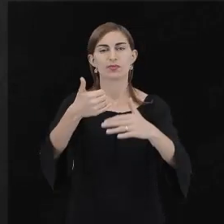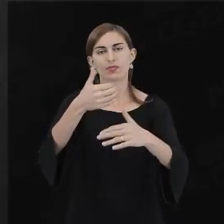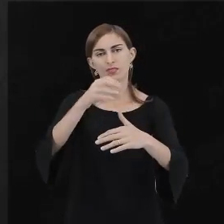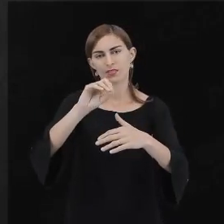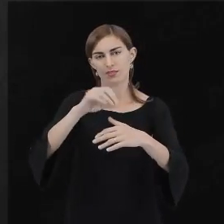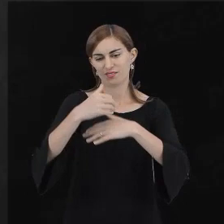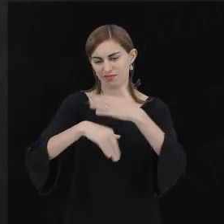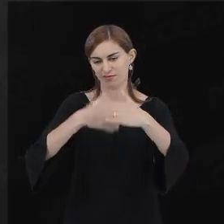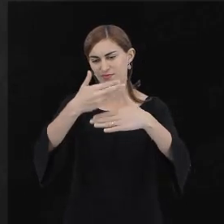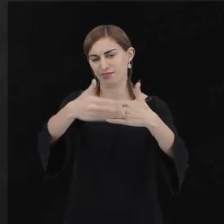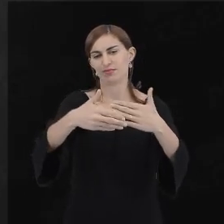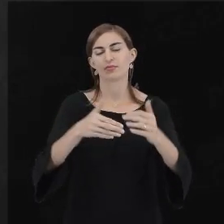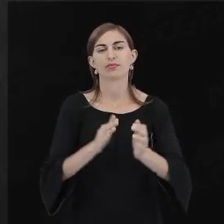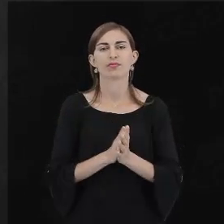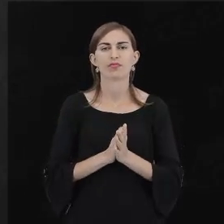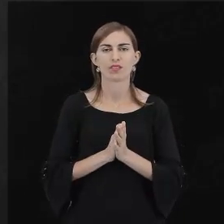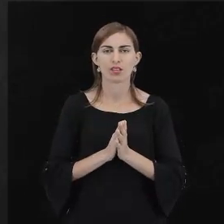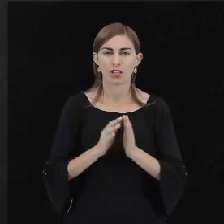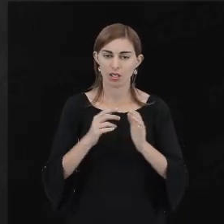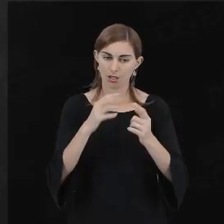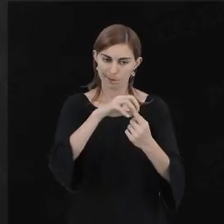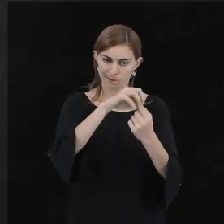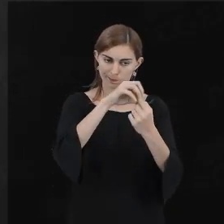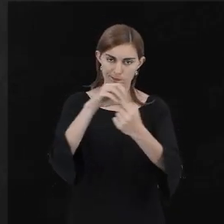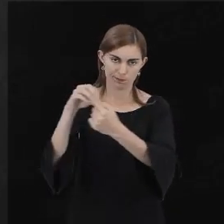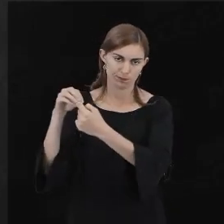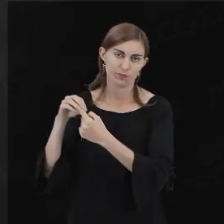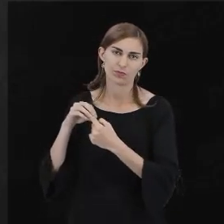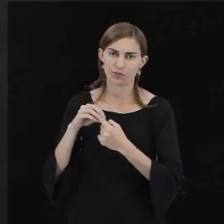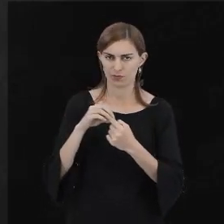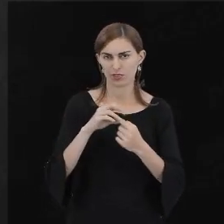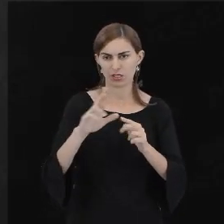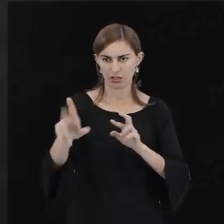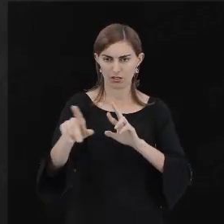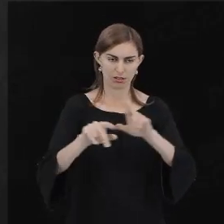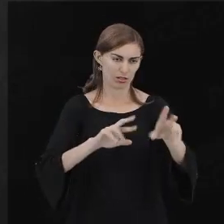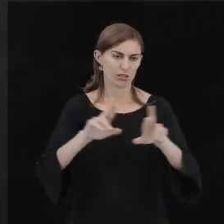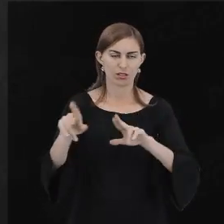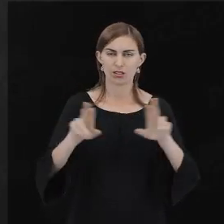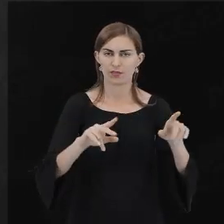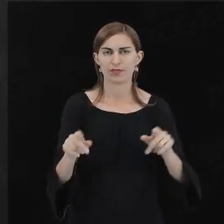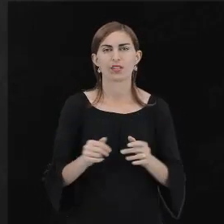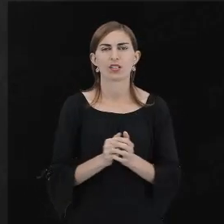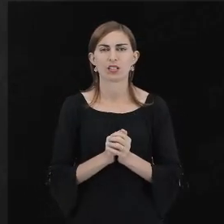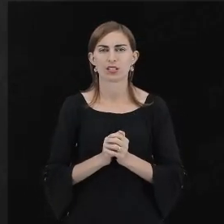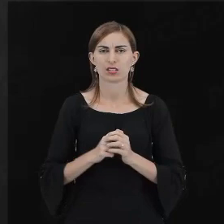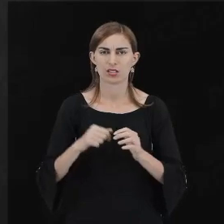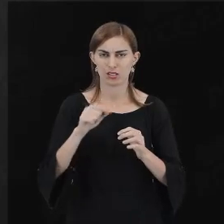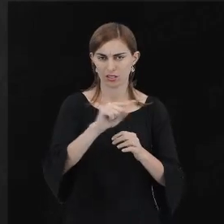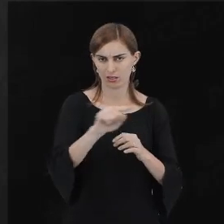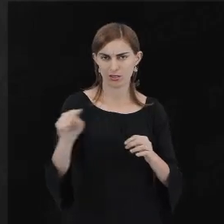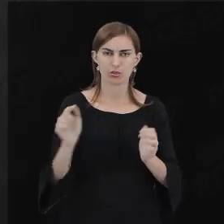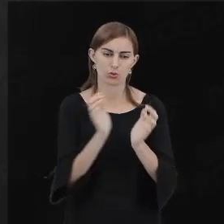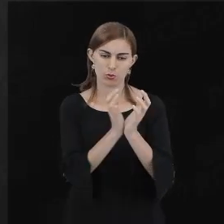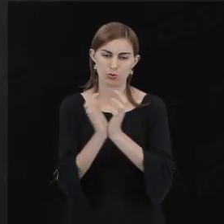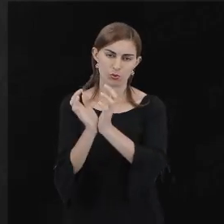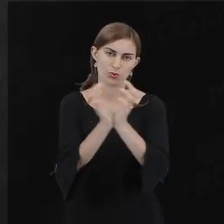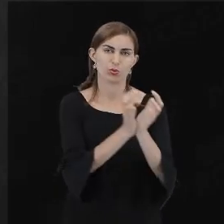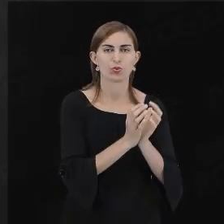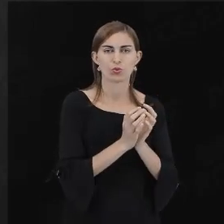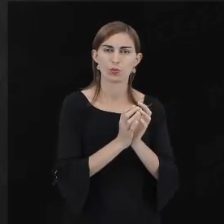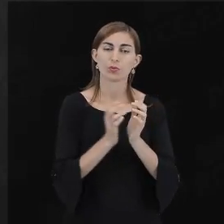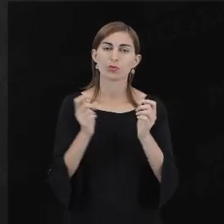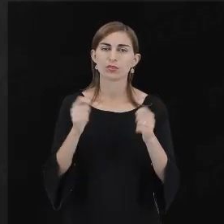ele recai com focos isolados para os diferentes atores, né, e se tem múltiplas tentativas de superar